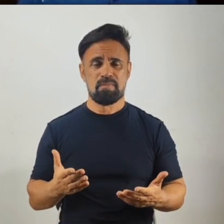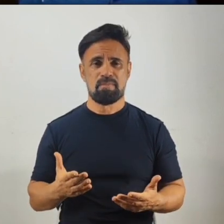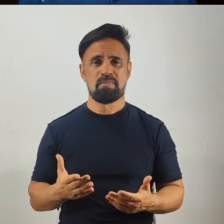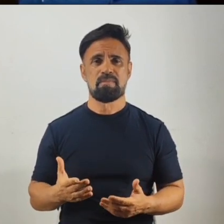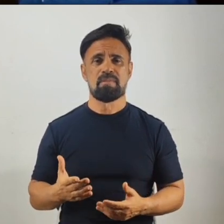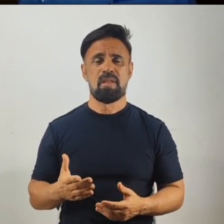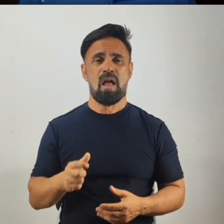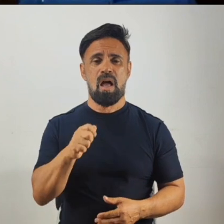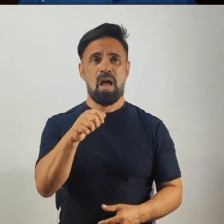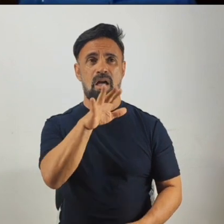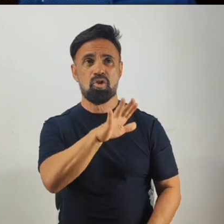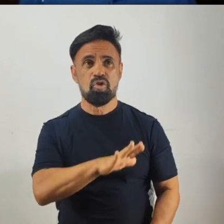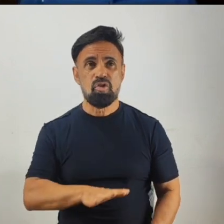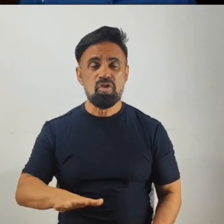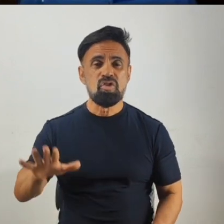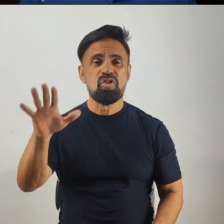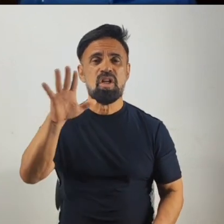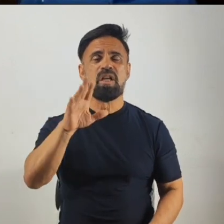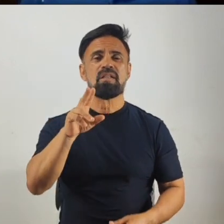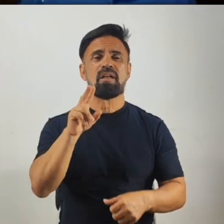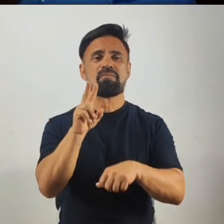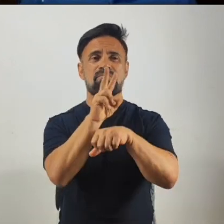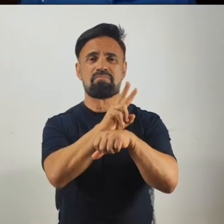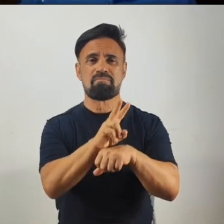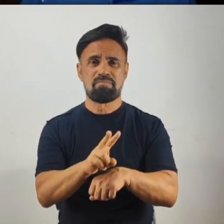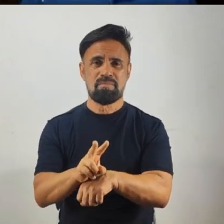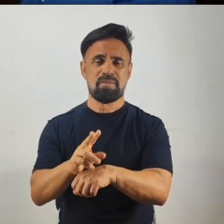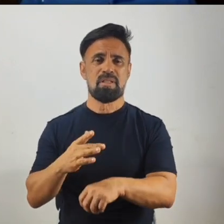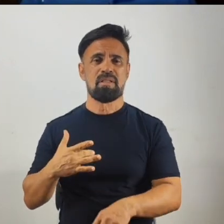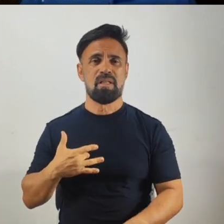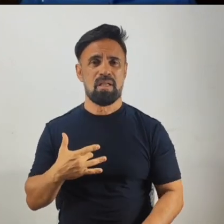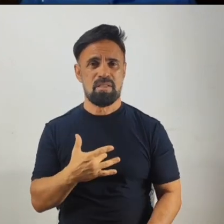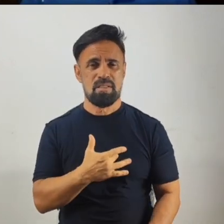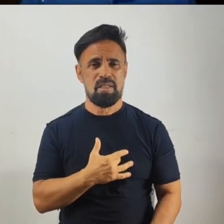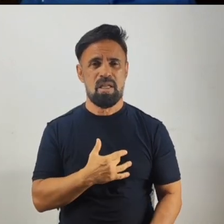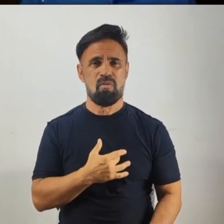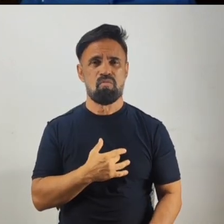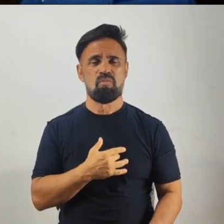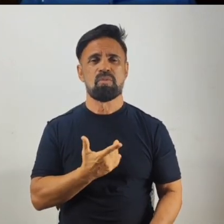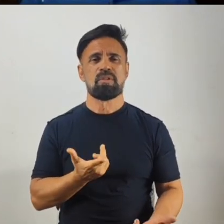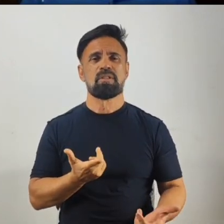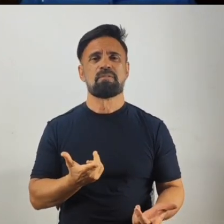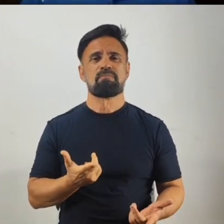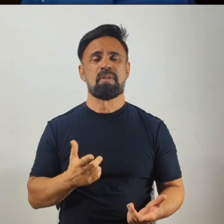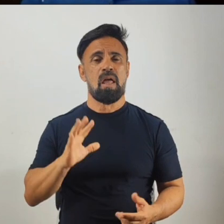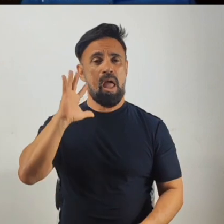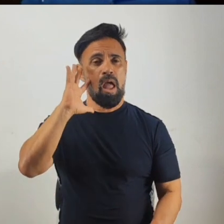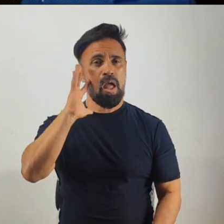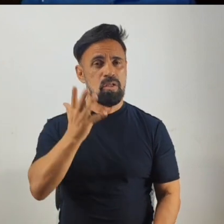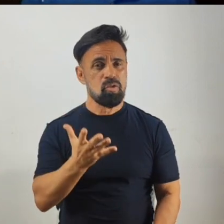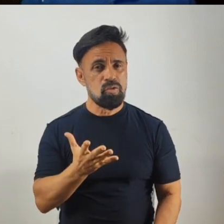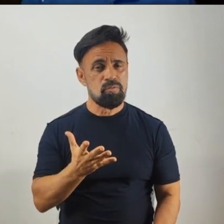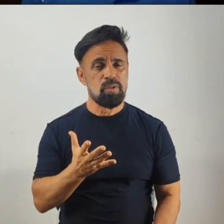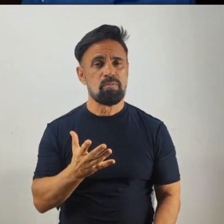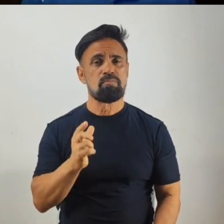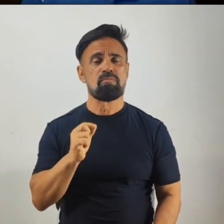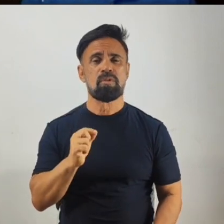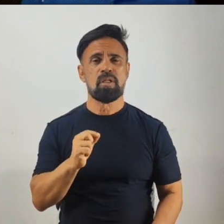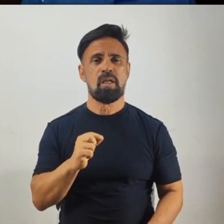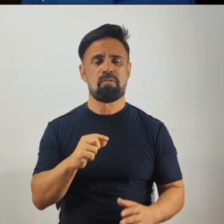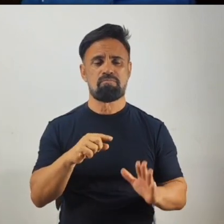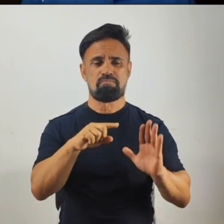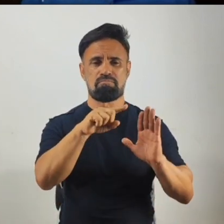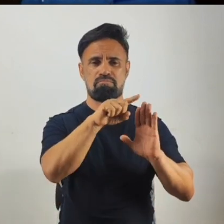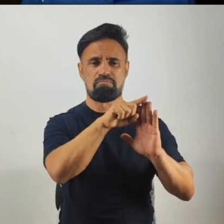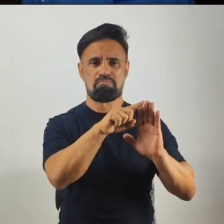Nesse sentido, a Agência Nacional de Vigilância Sanitária, ela definiu